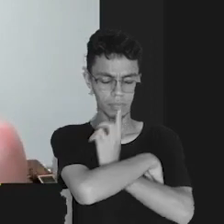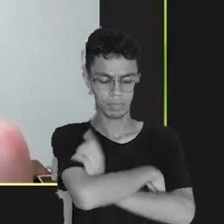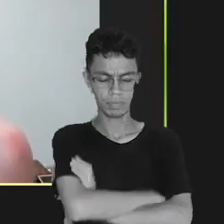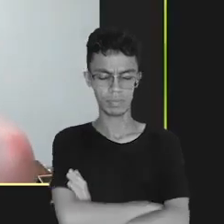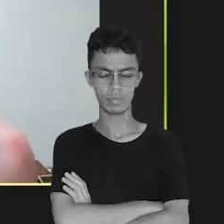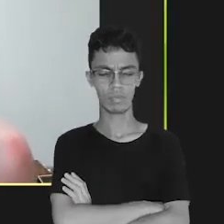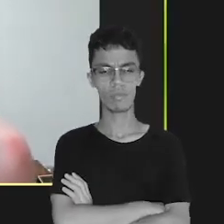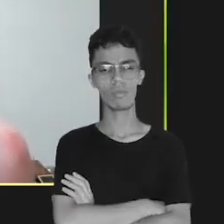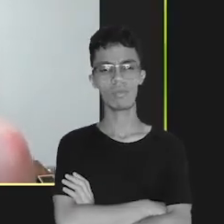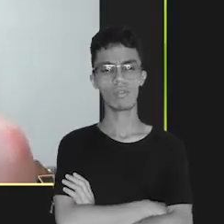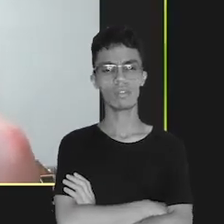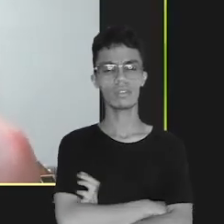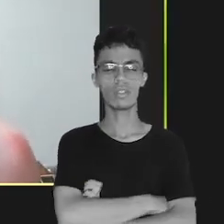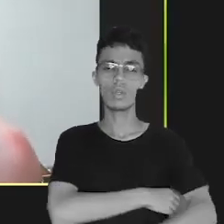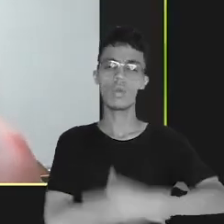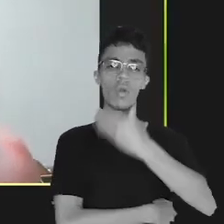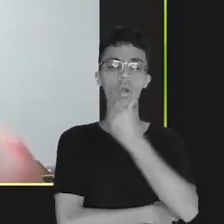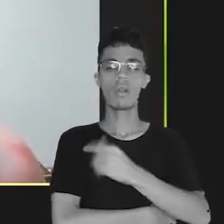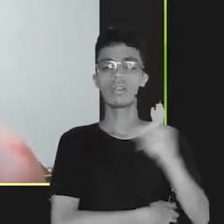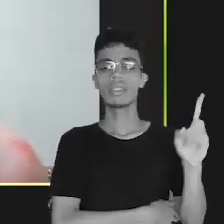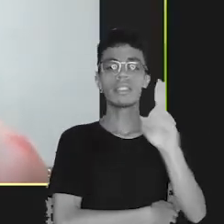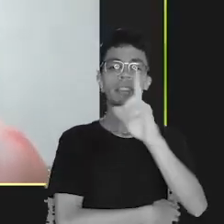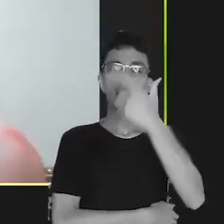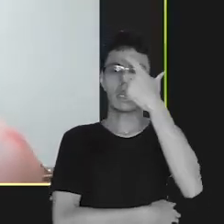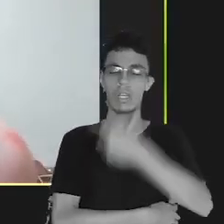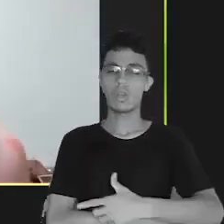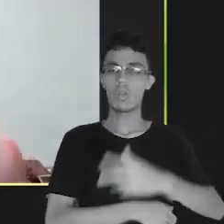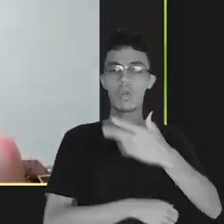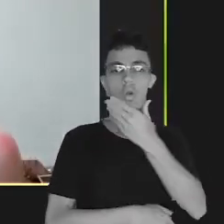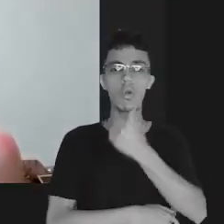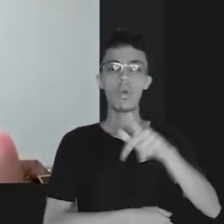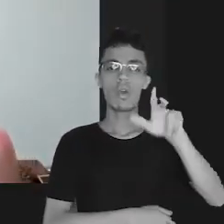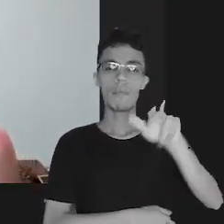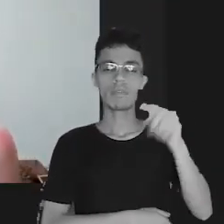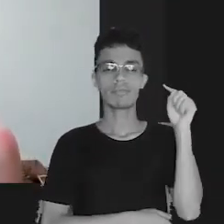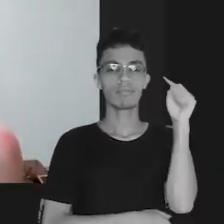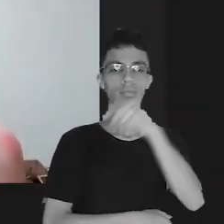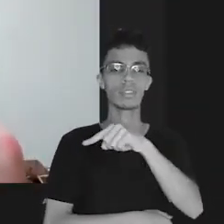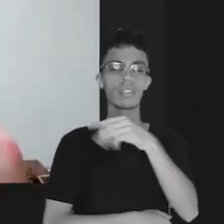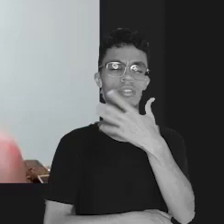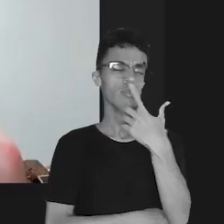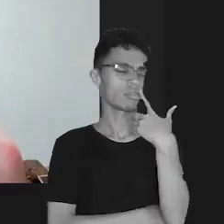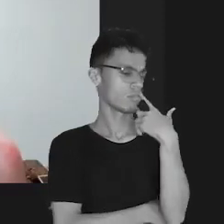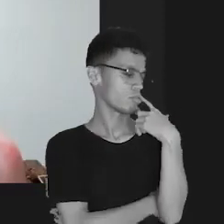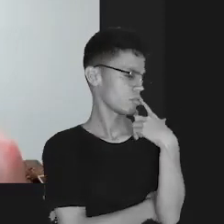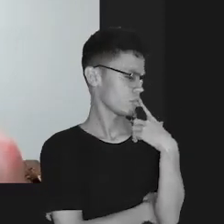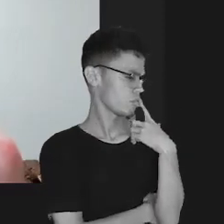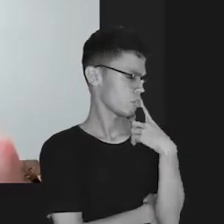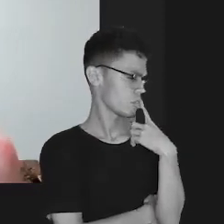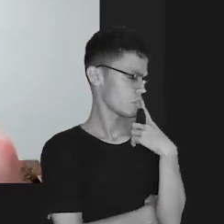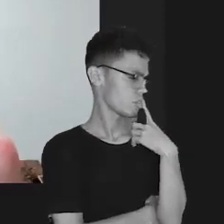O homem falou. Eu sou o irmão daquele. Os juízes entreolham-se.